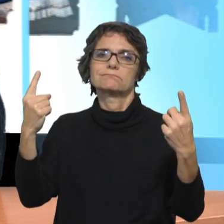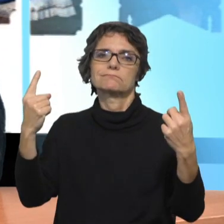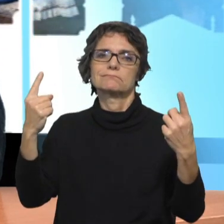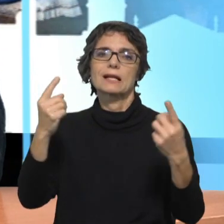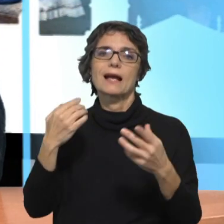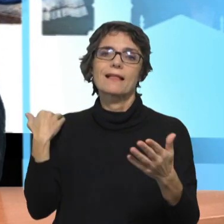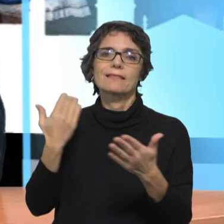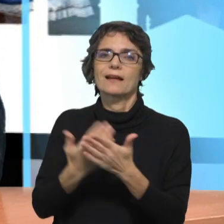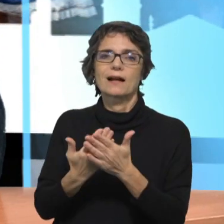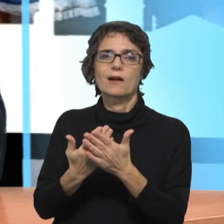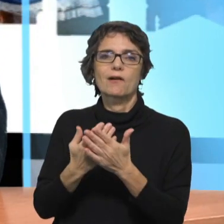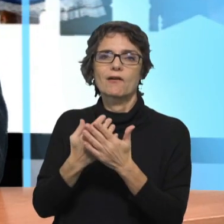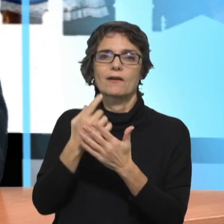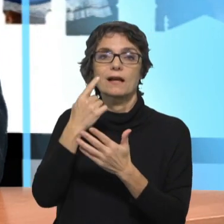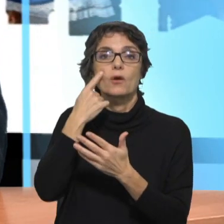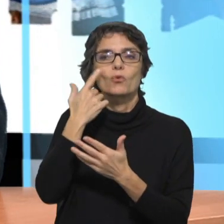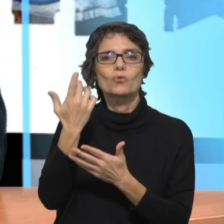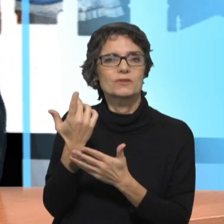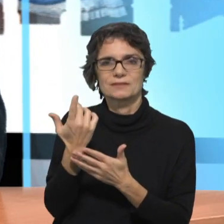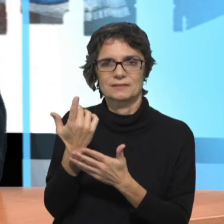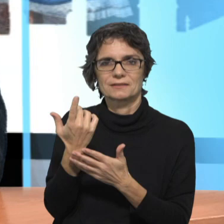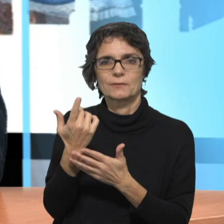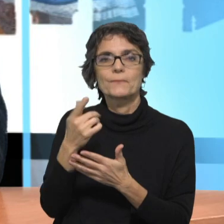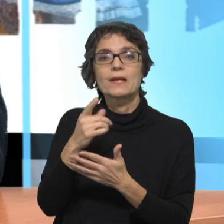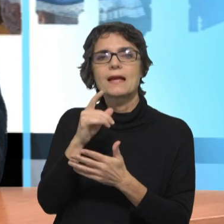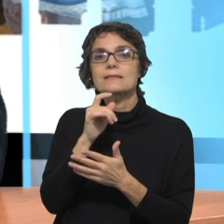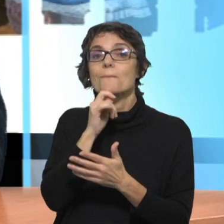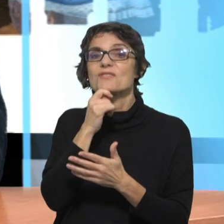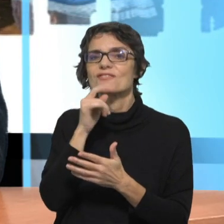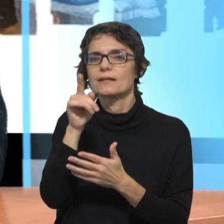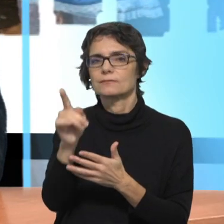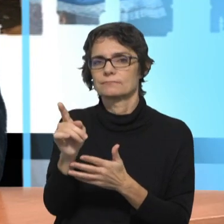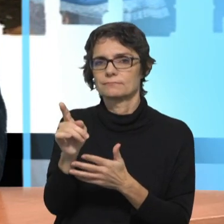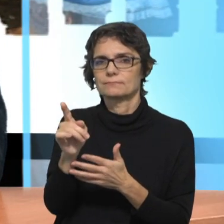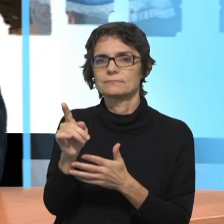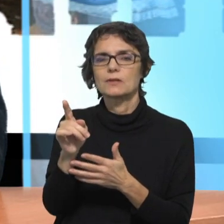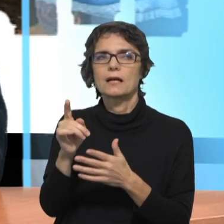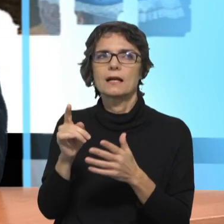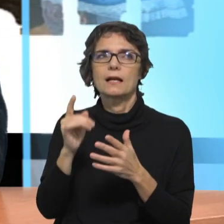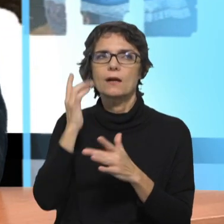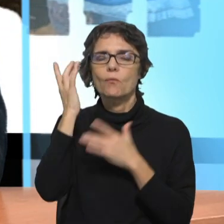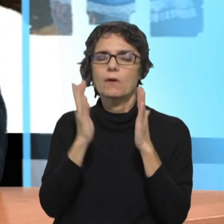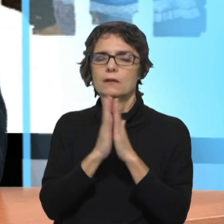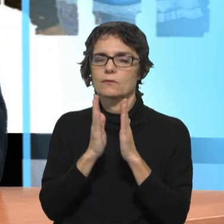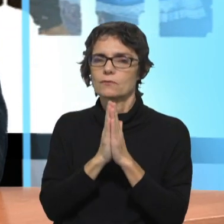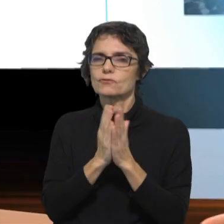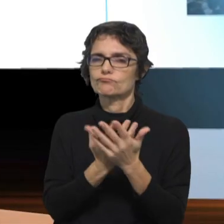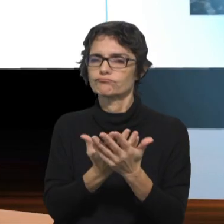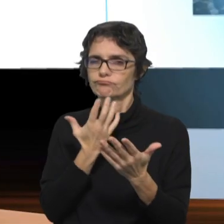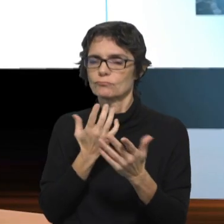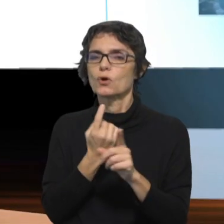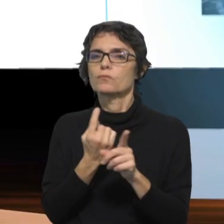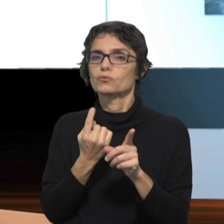encoberto desde os tempos eternos. E esta palavra mistério tem uma carga teológica e semântica muito grande, porque a